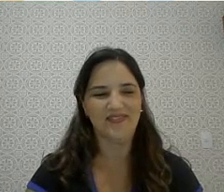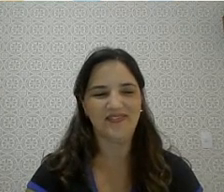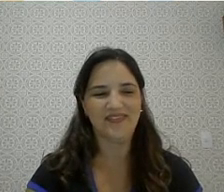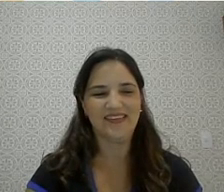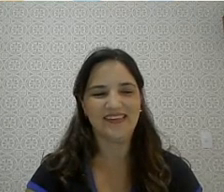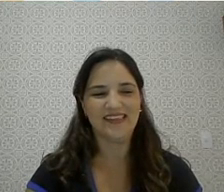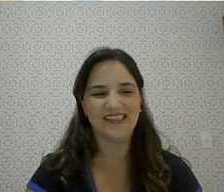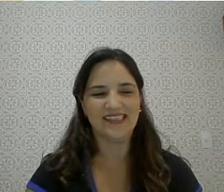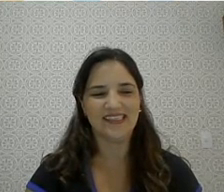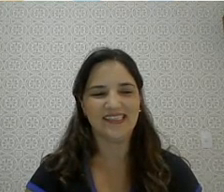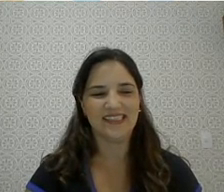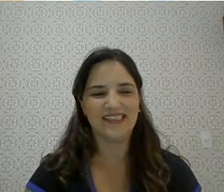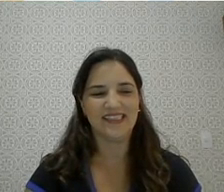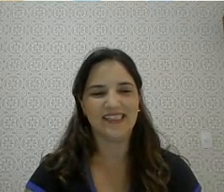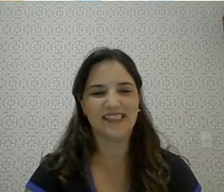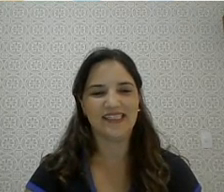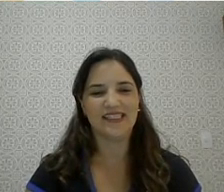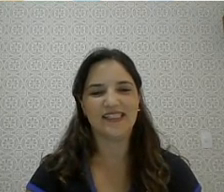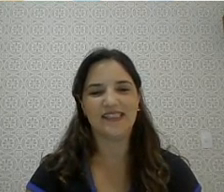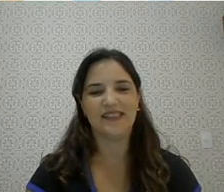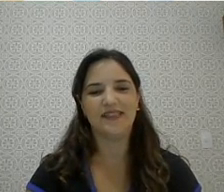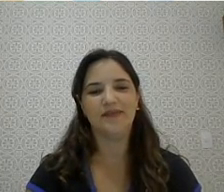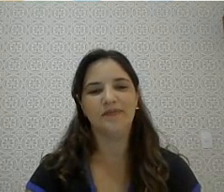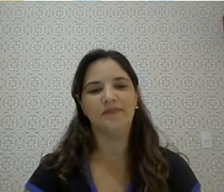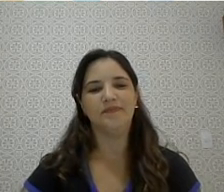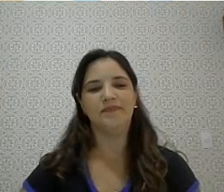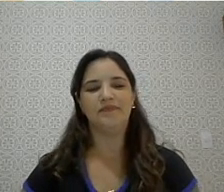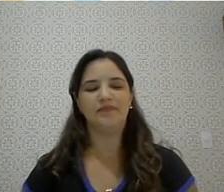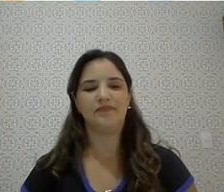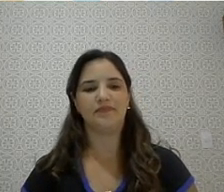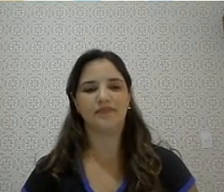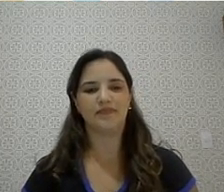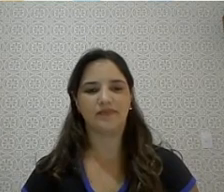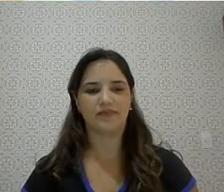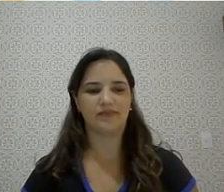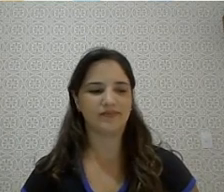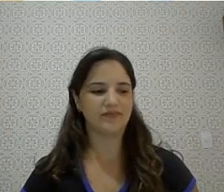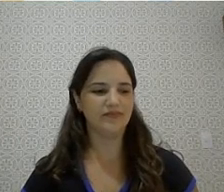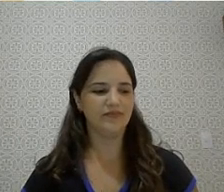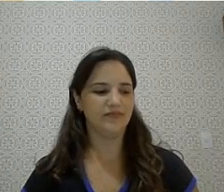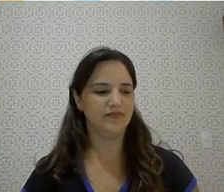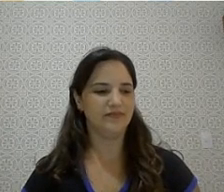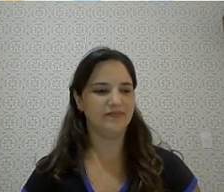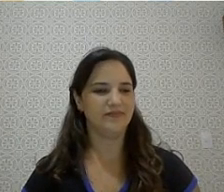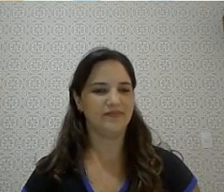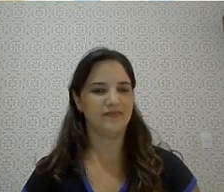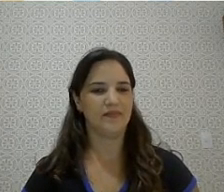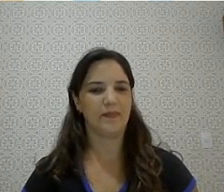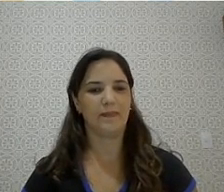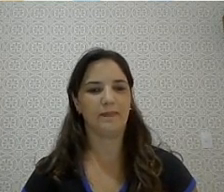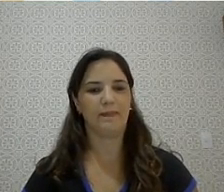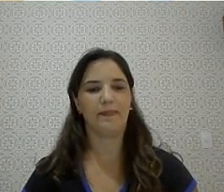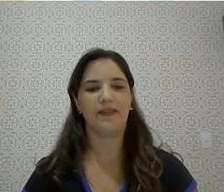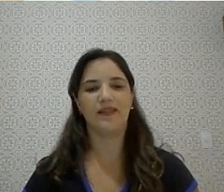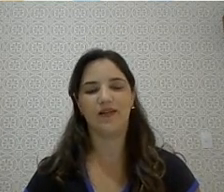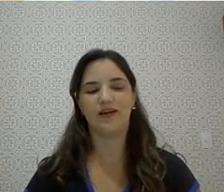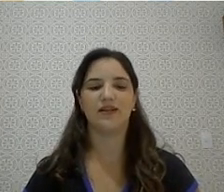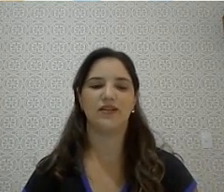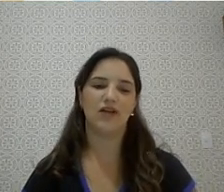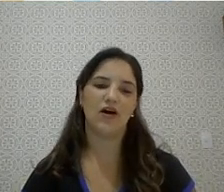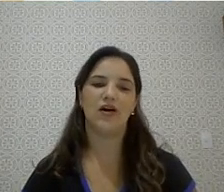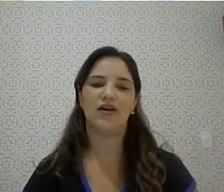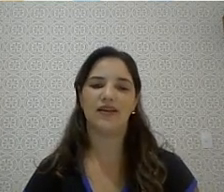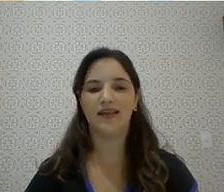lá? Olá, crianças! Vamos para o nosso momento da história? Vamos cantar? Toque,